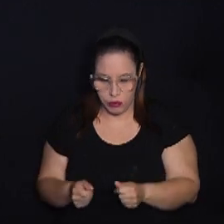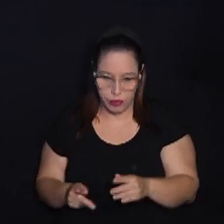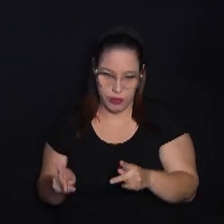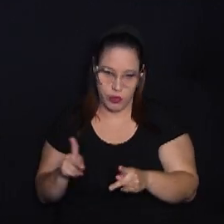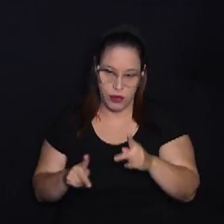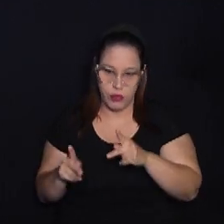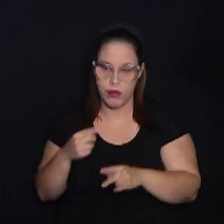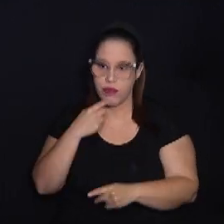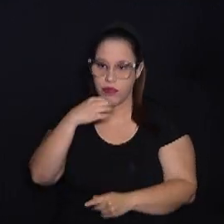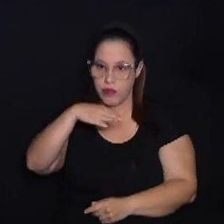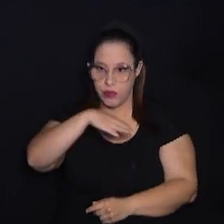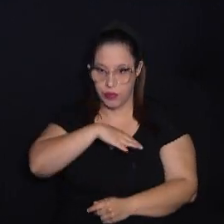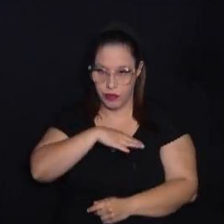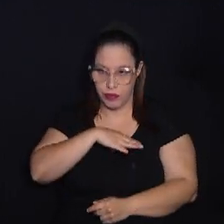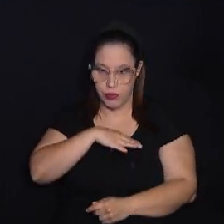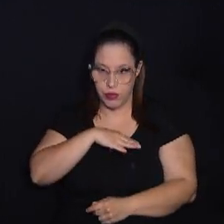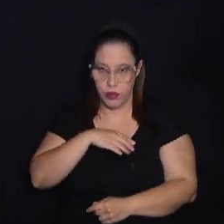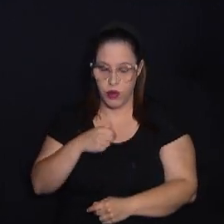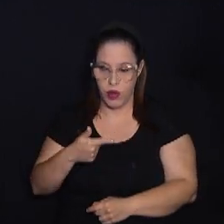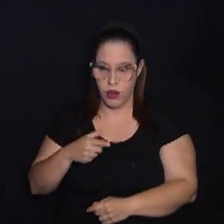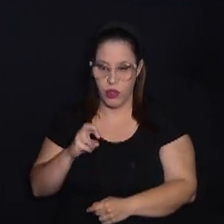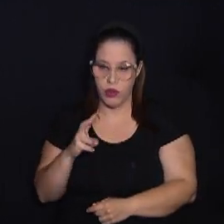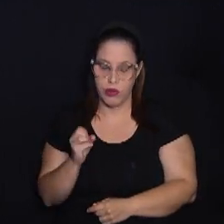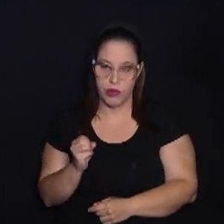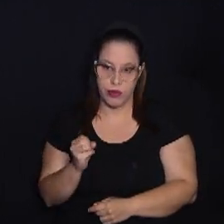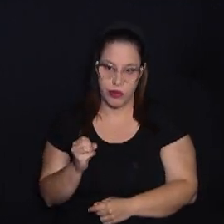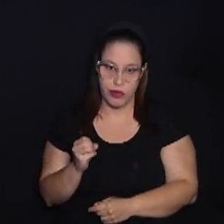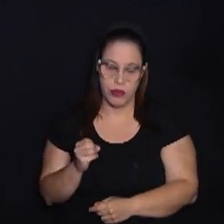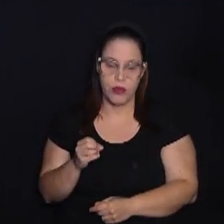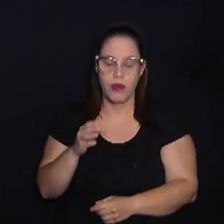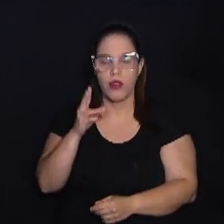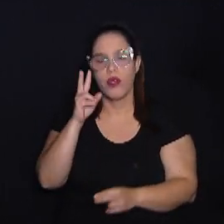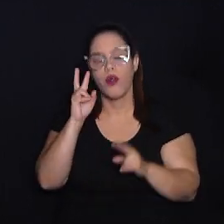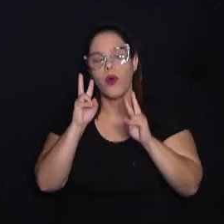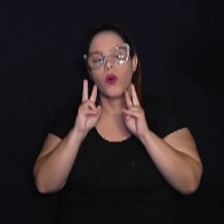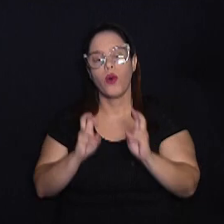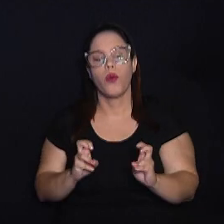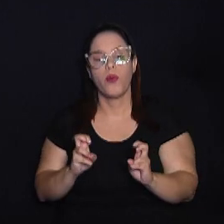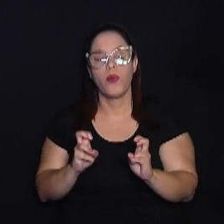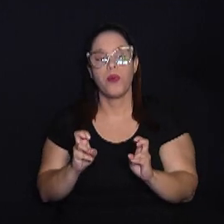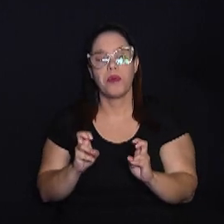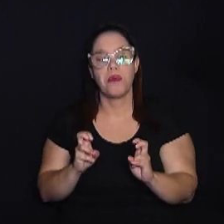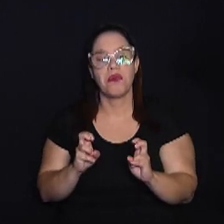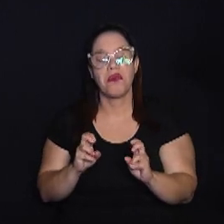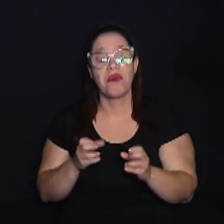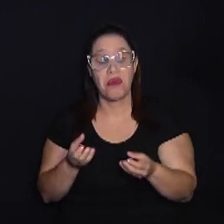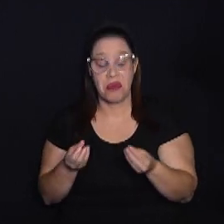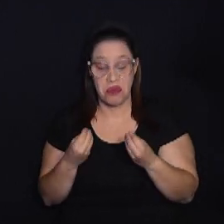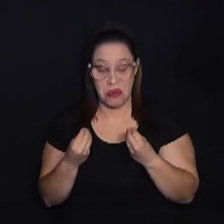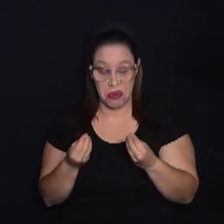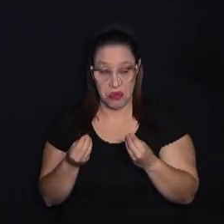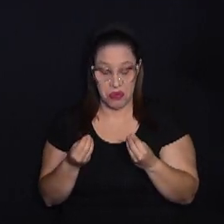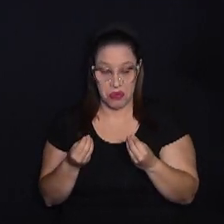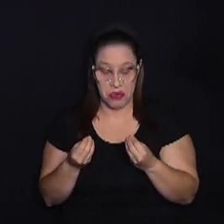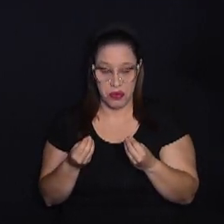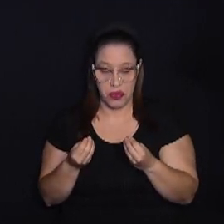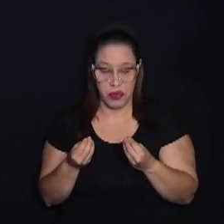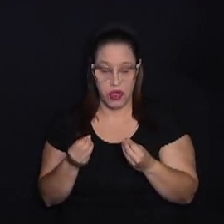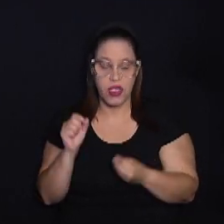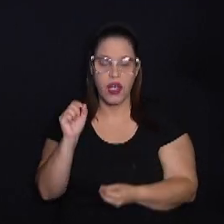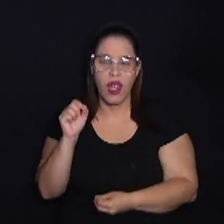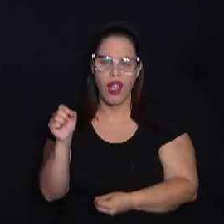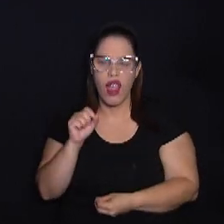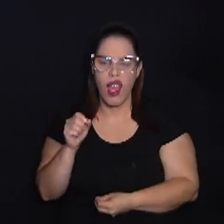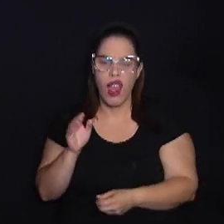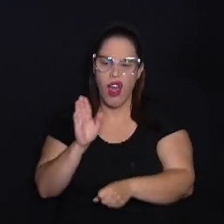a cidade de Campinas, nesses 250 anos, reconhecendo quem ajuda a fazer dessa essa